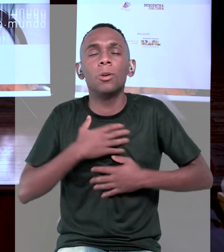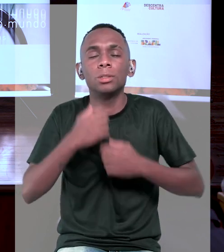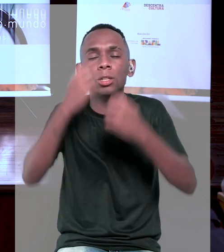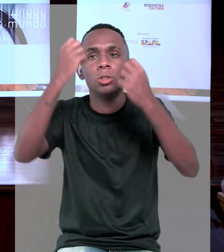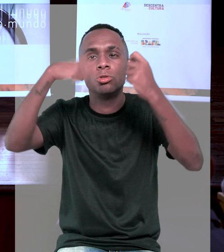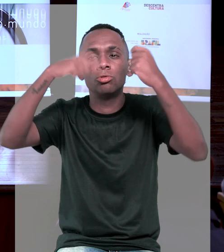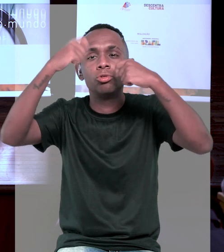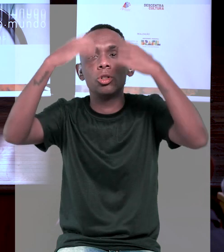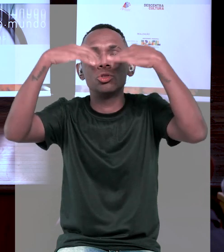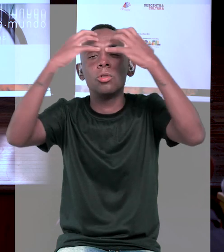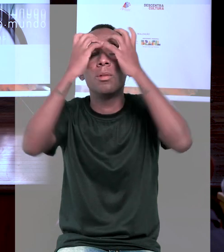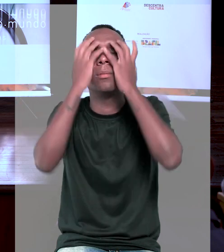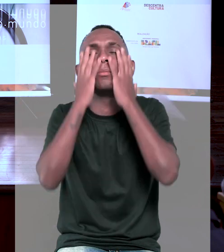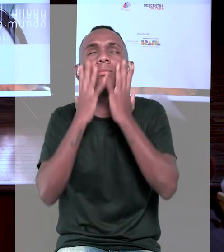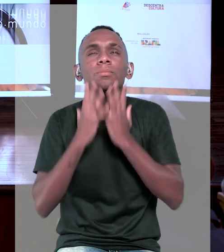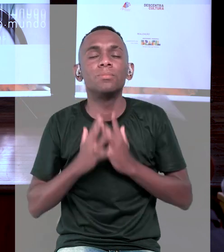é um indício para ela.